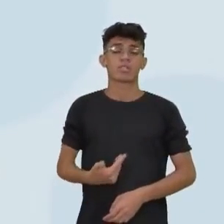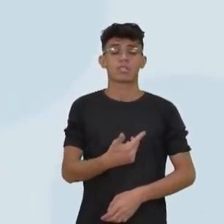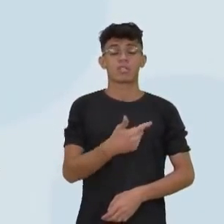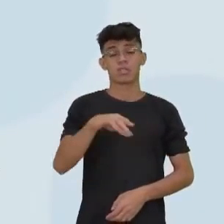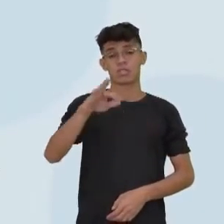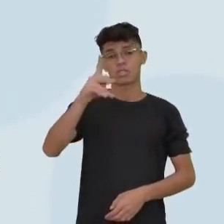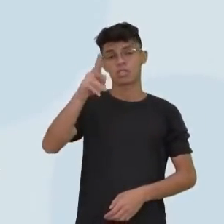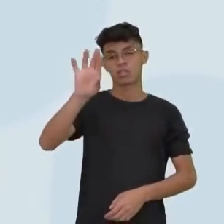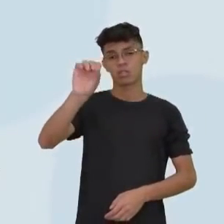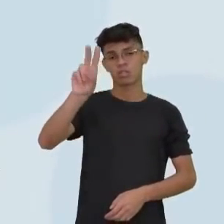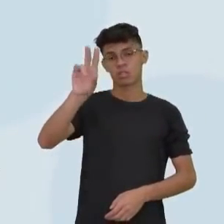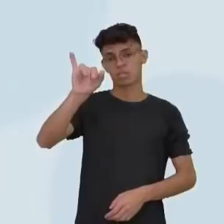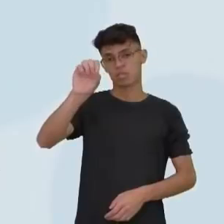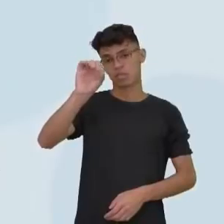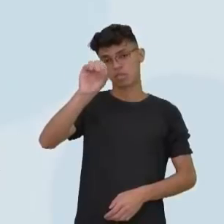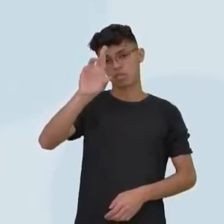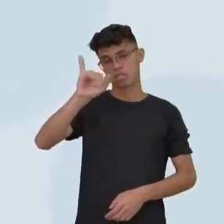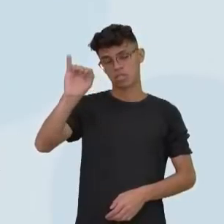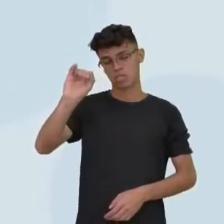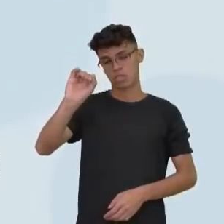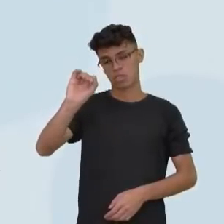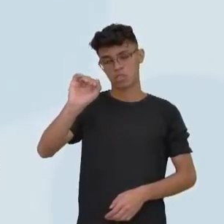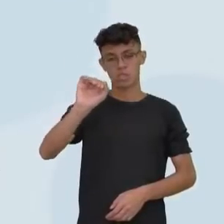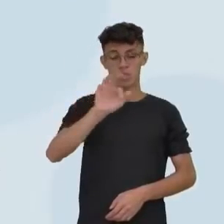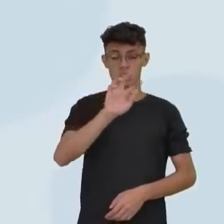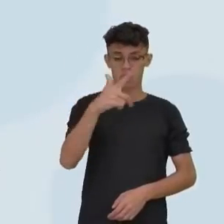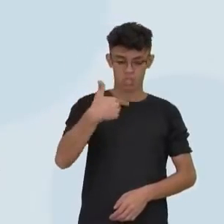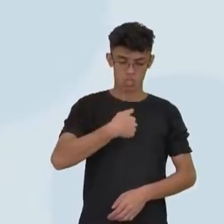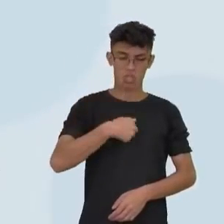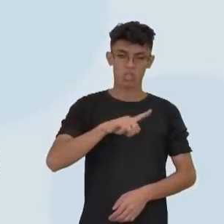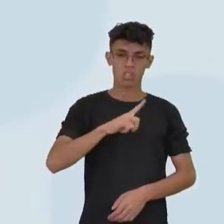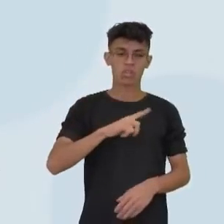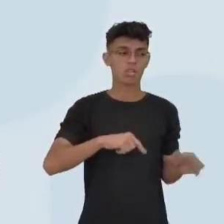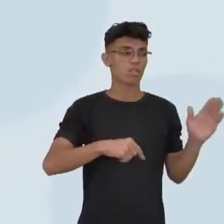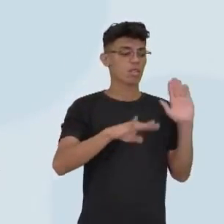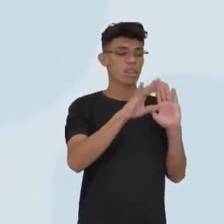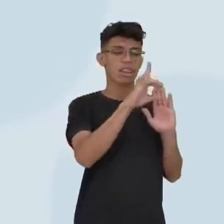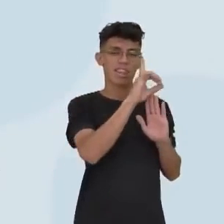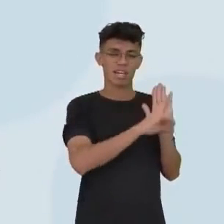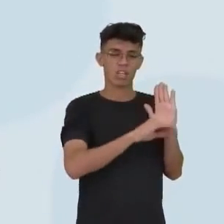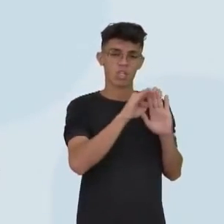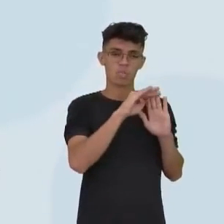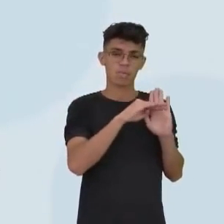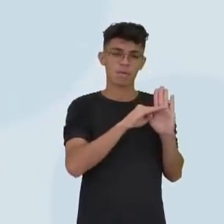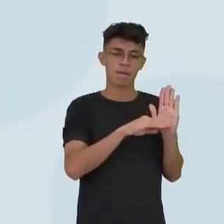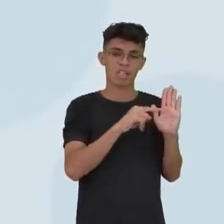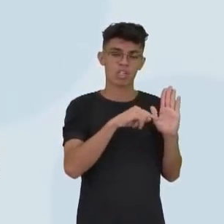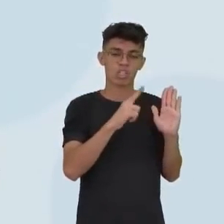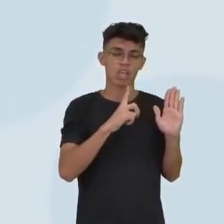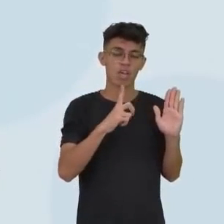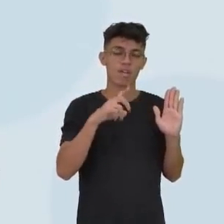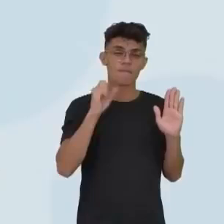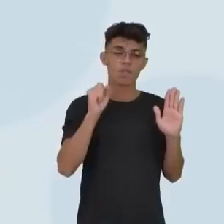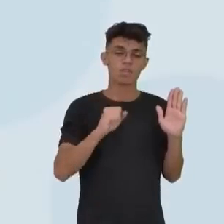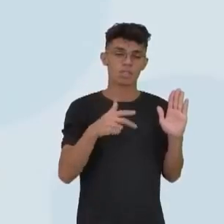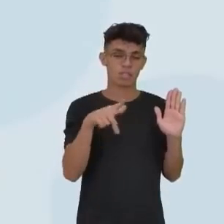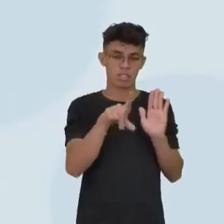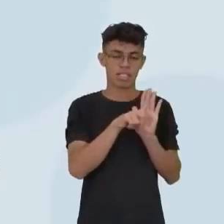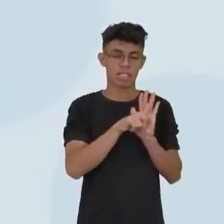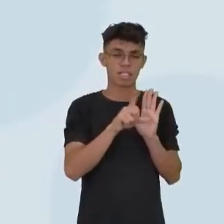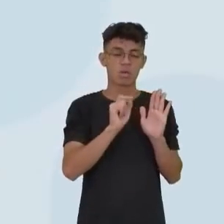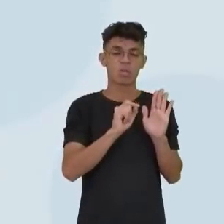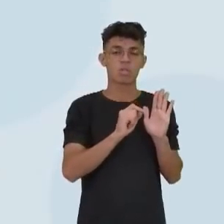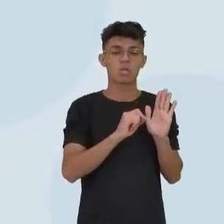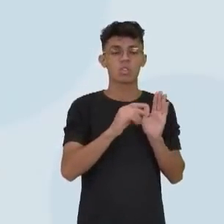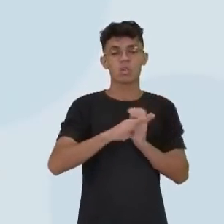Getúlio governava através de decretos que tinham força de lei. Esses decretos sempre começavam assim: o chefe do